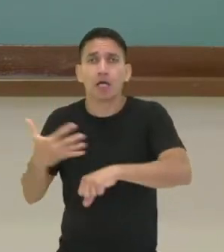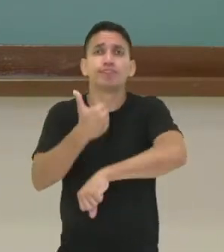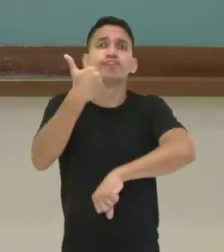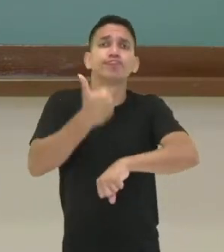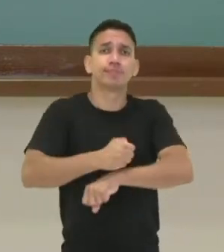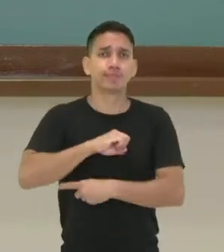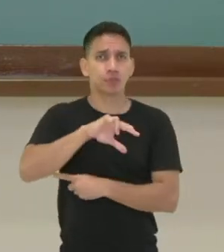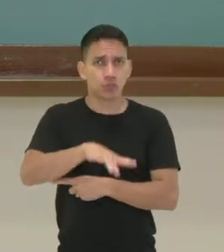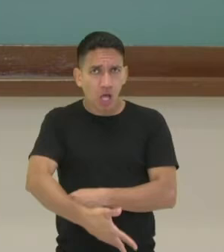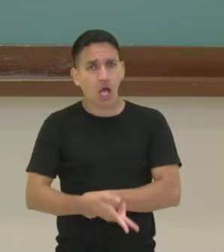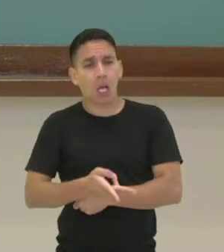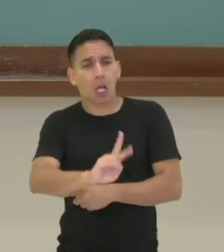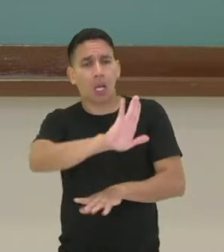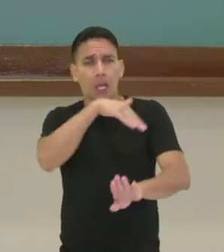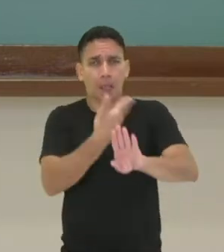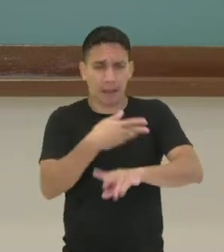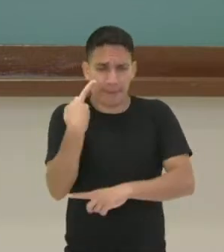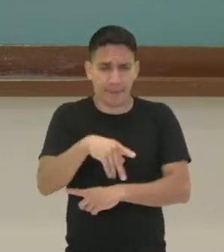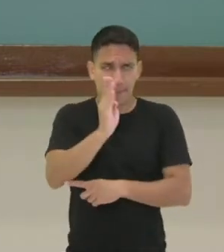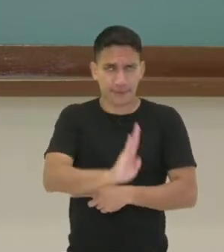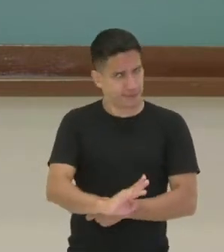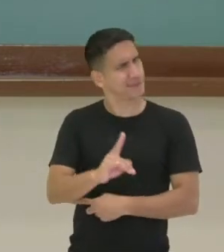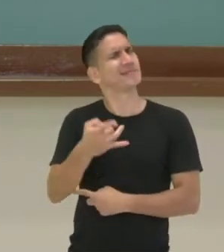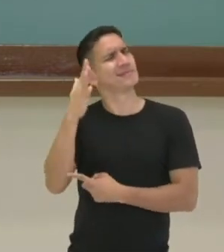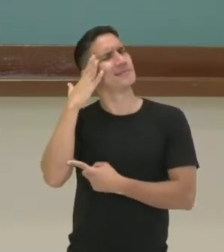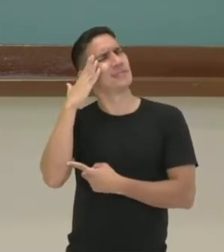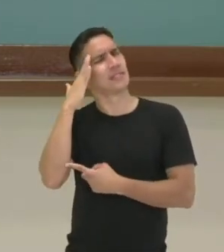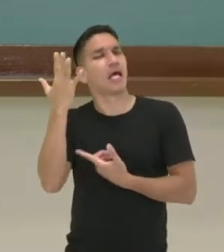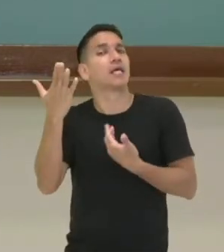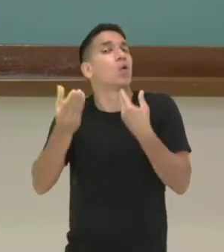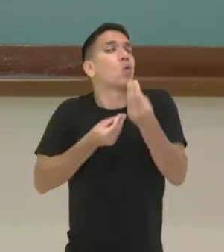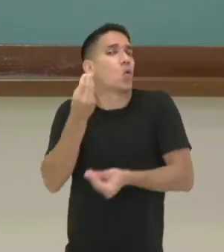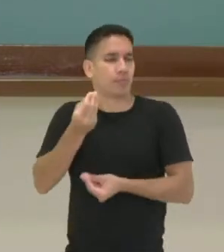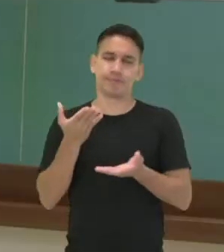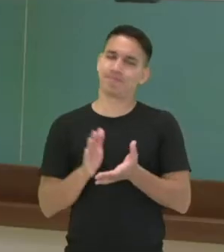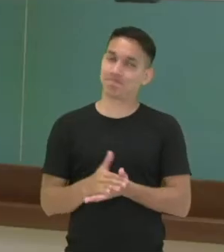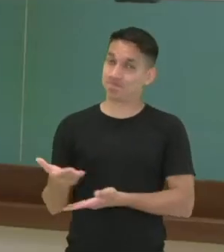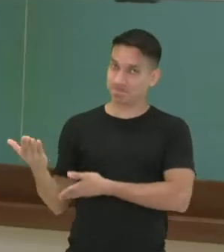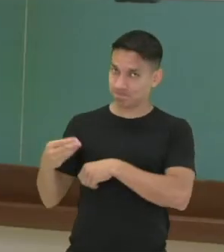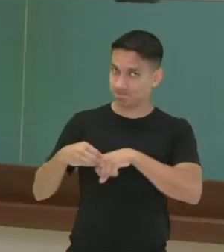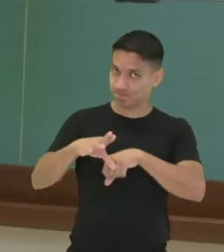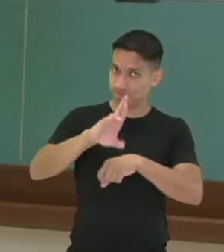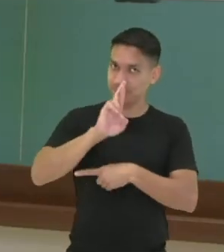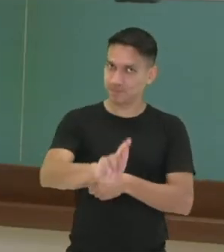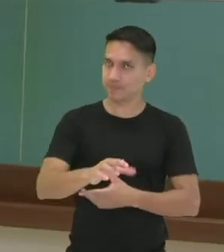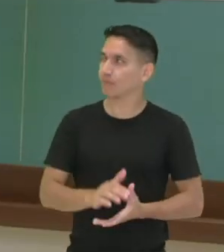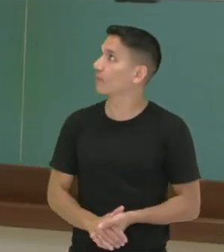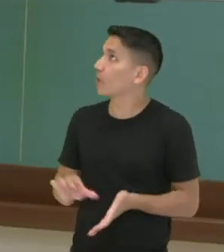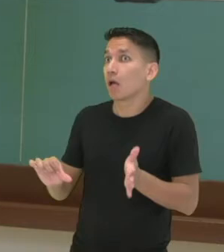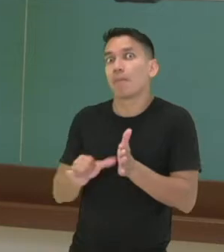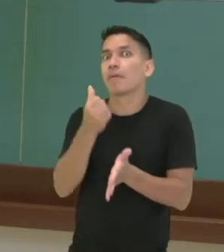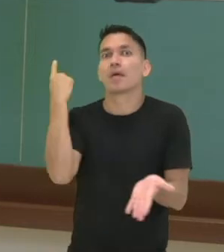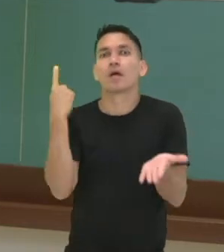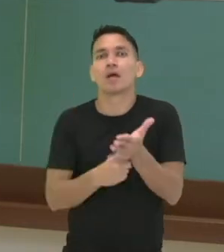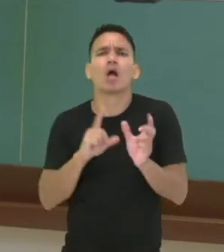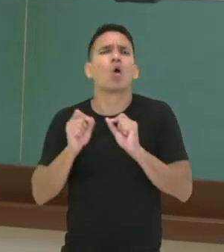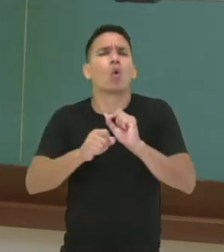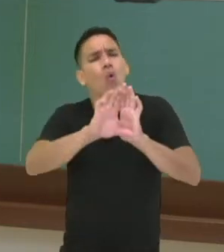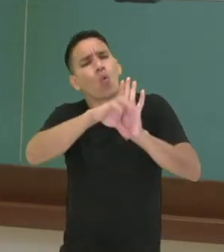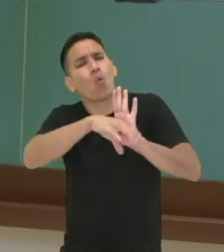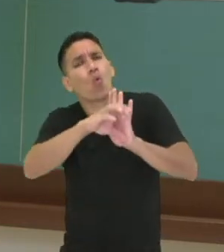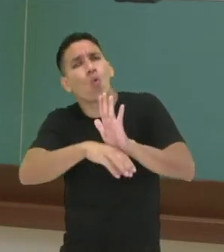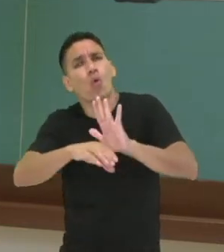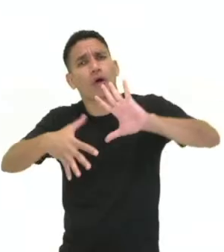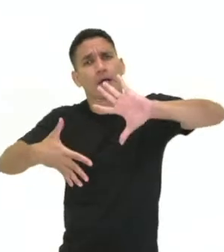reflexo? Pensou sobre essa questão? Vamos lá então para a nossa sugestão de resposta, né? Primeiro, definição de